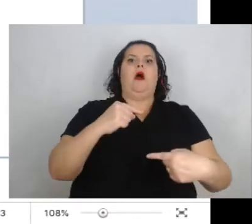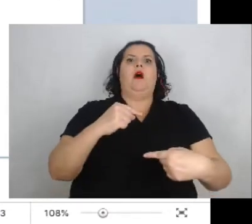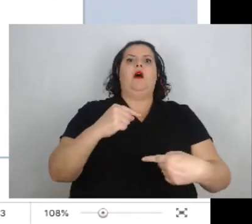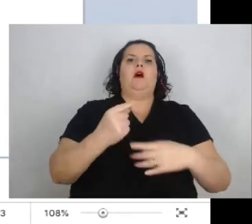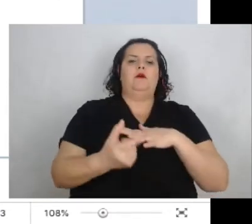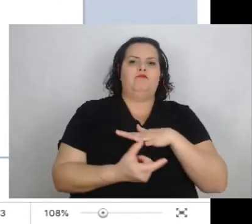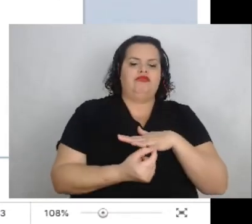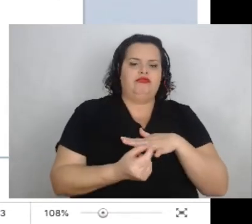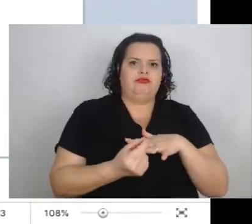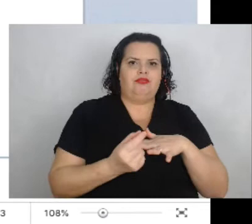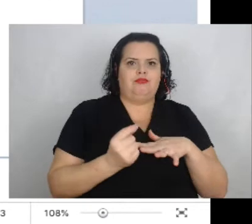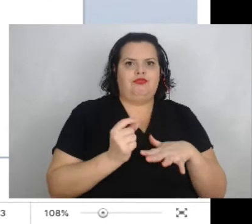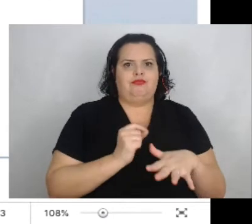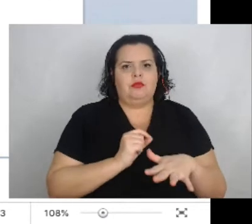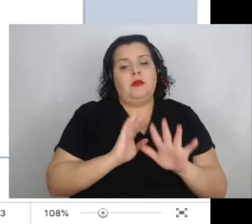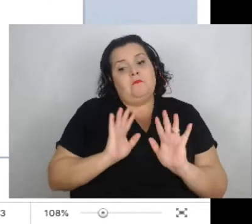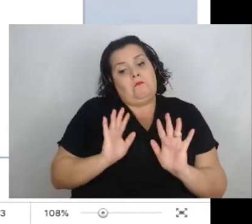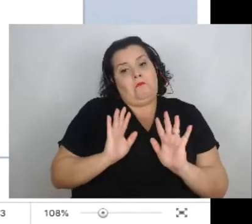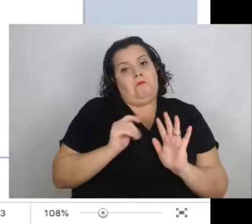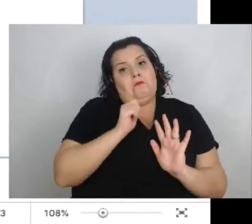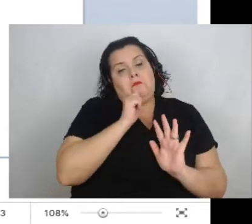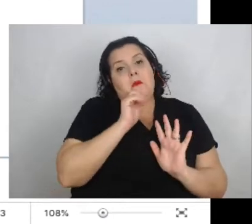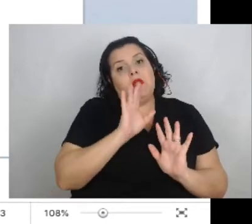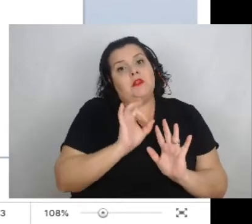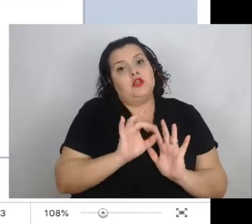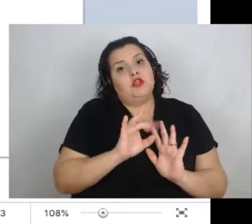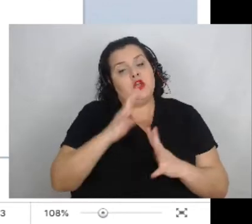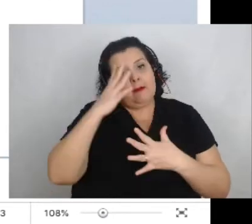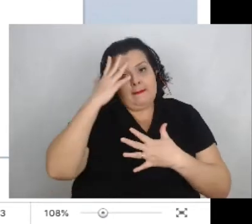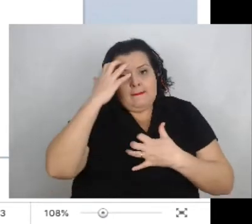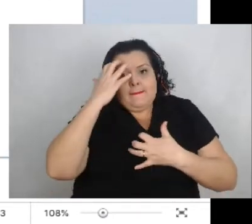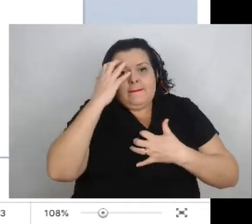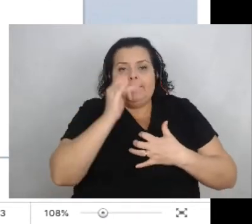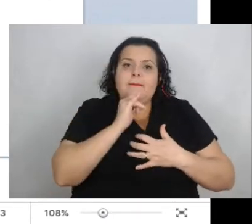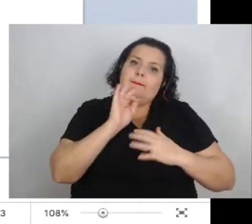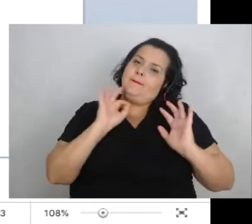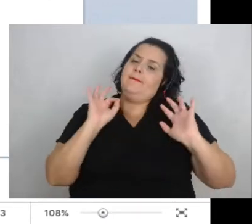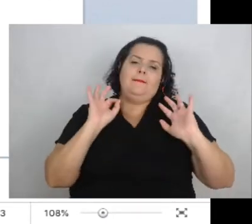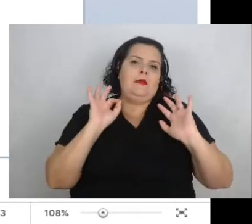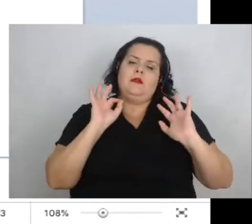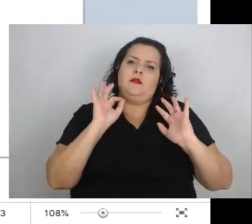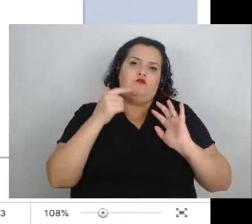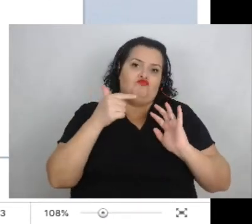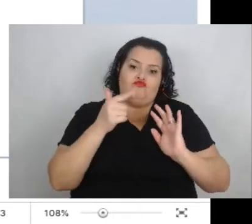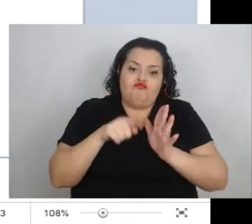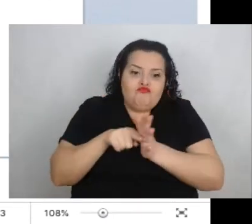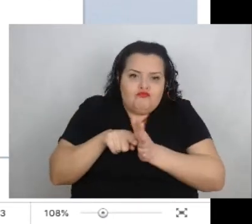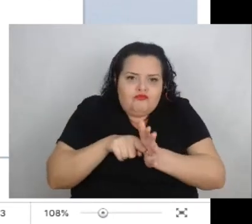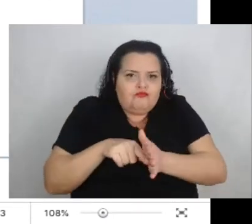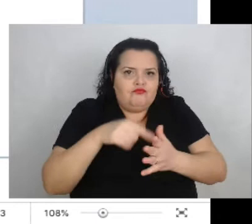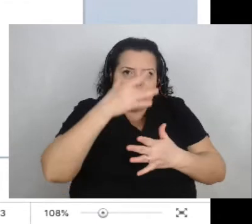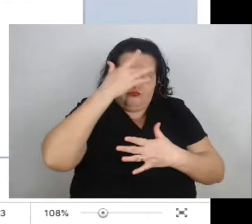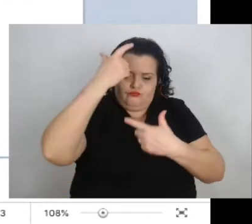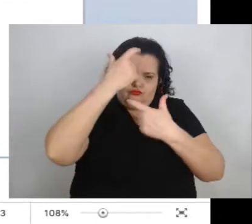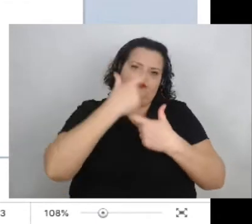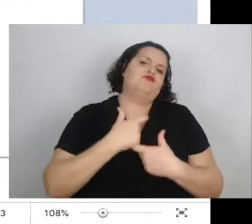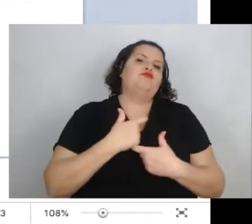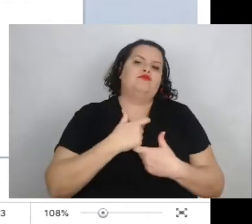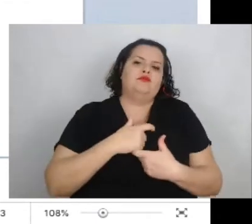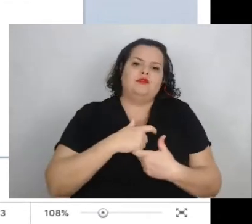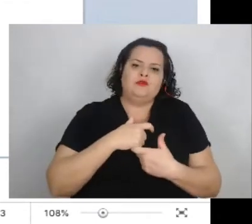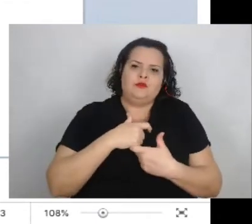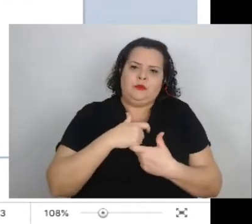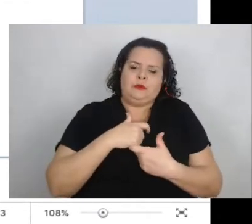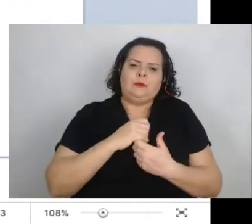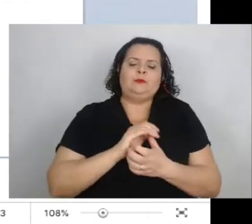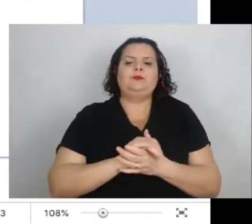um estudo em macacos, são macacos naive, sem nenhuma possibilidade de alguma imunidade cruzada, então nós